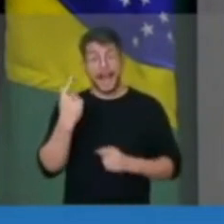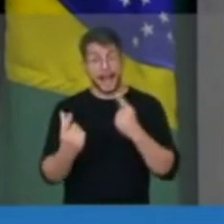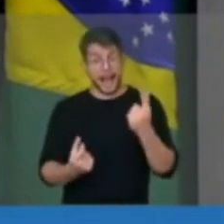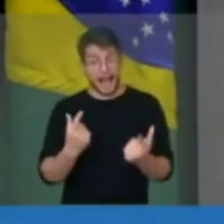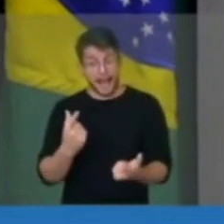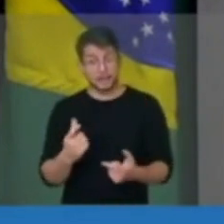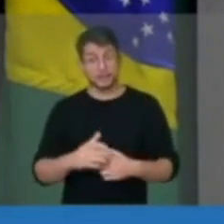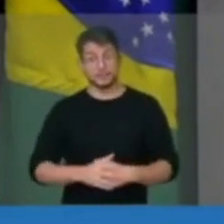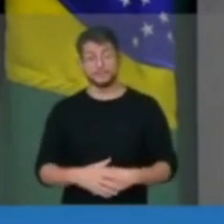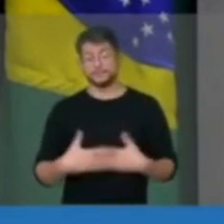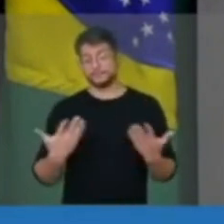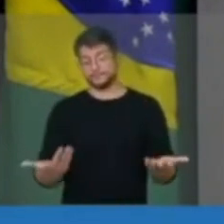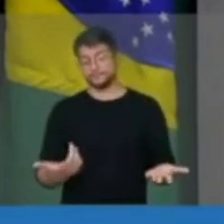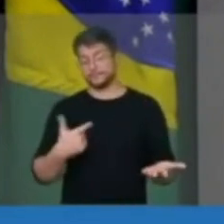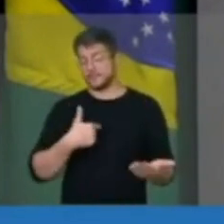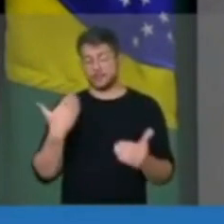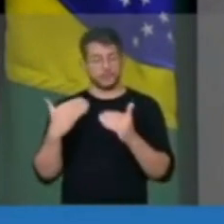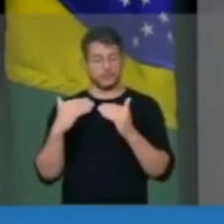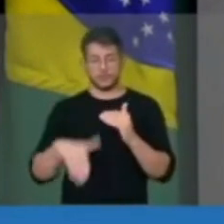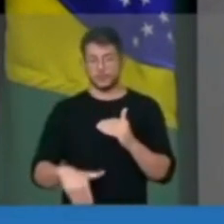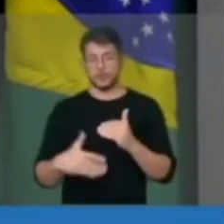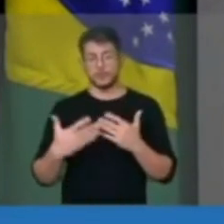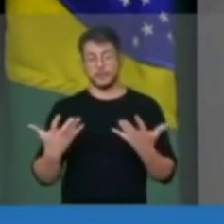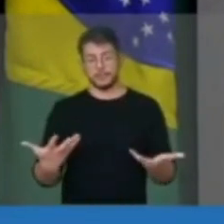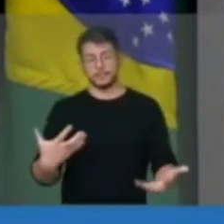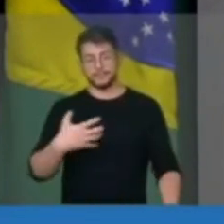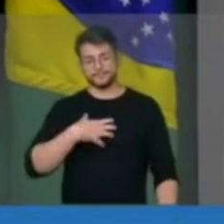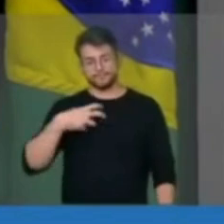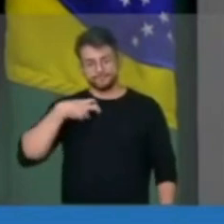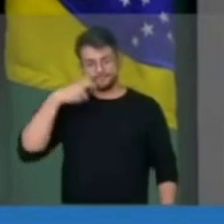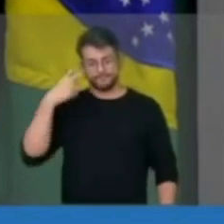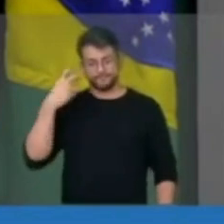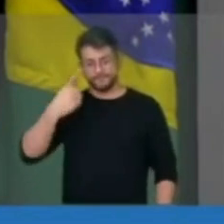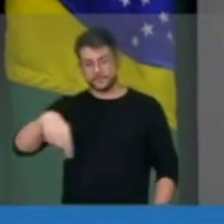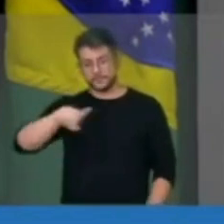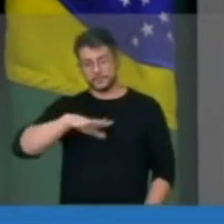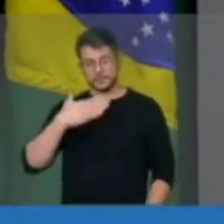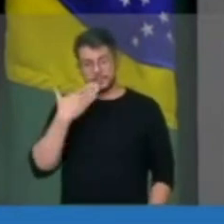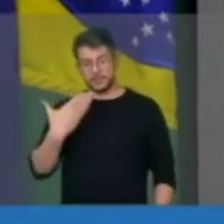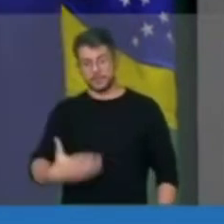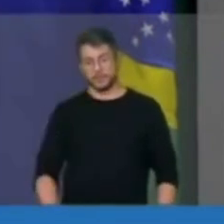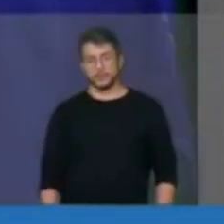vez, meu posicionamento absolutamente contrário e a vergonha de ver a maior parte dos parlamentares a favor.